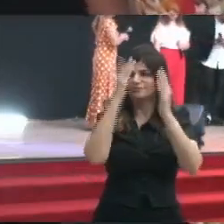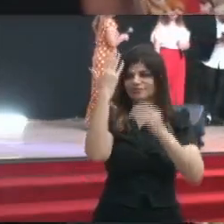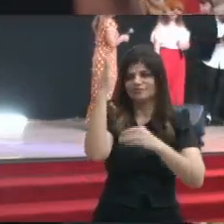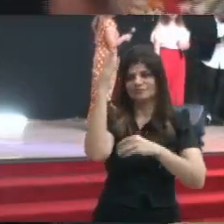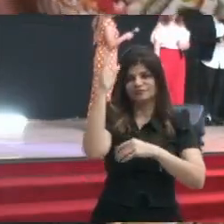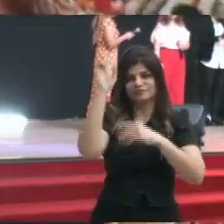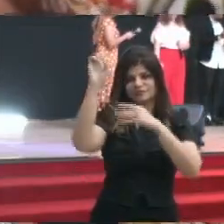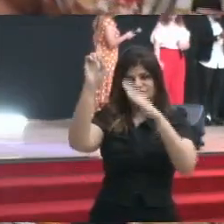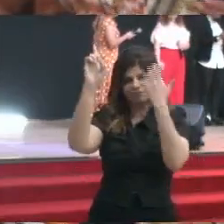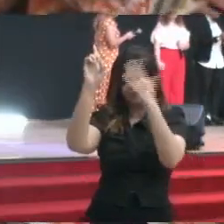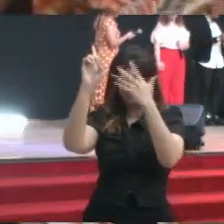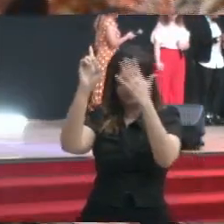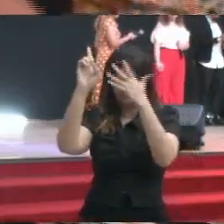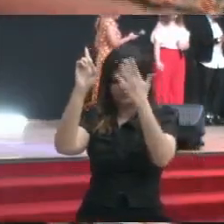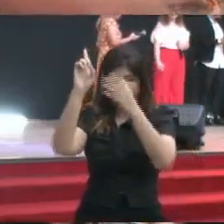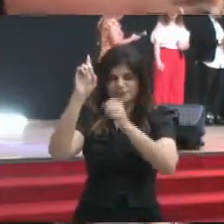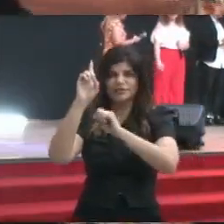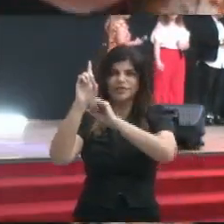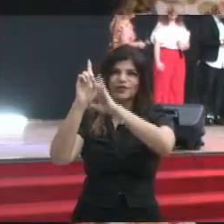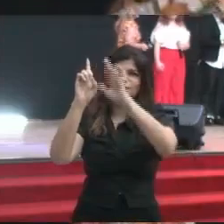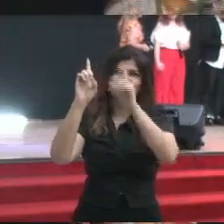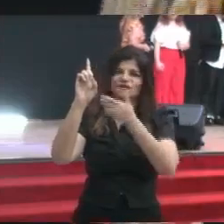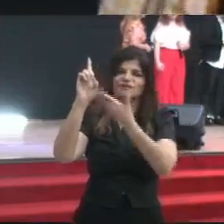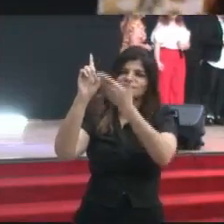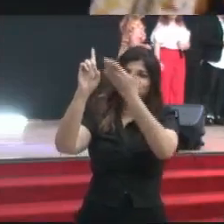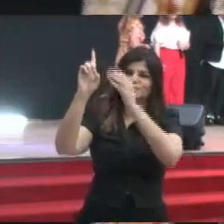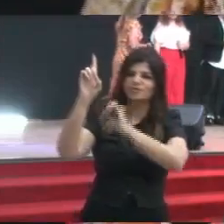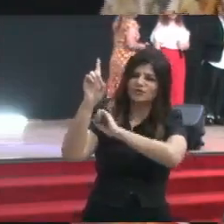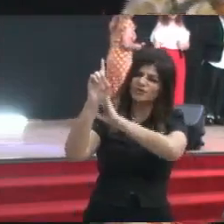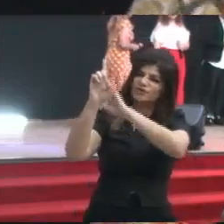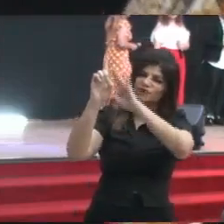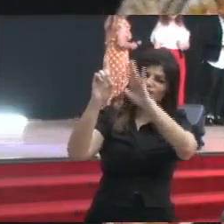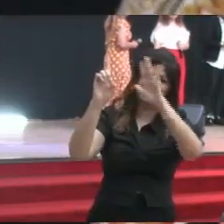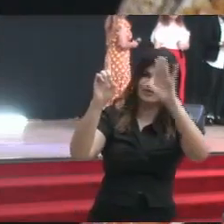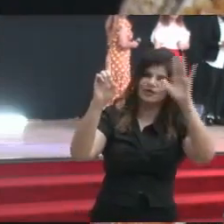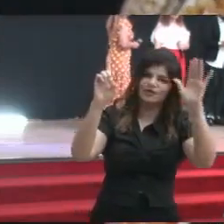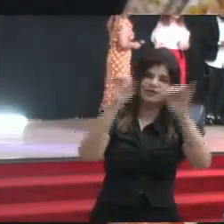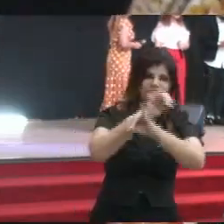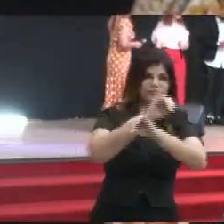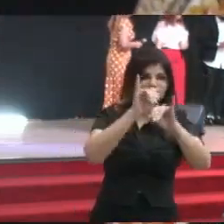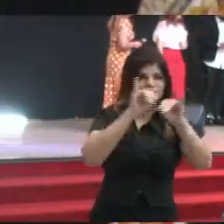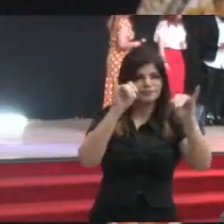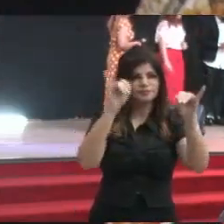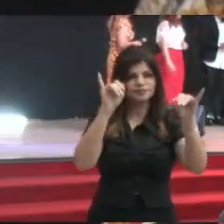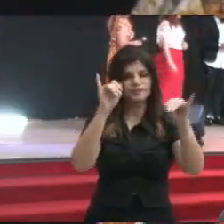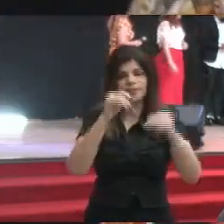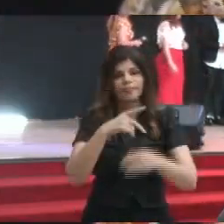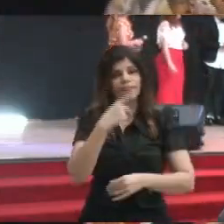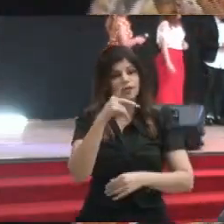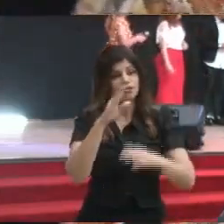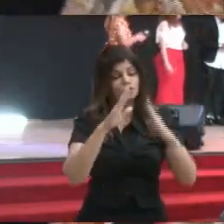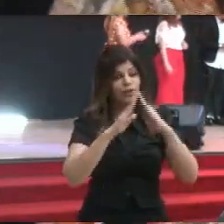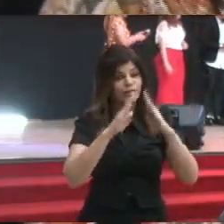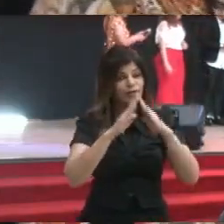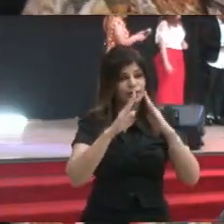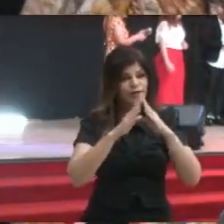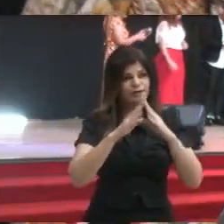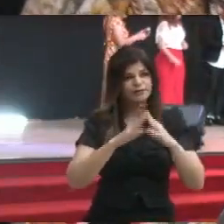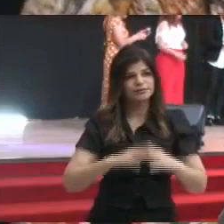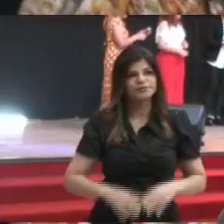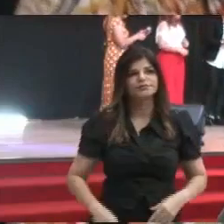Senhor. Glória a Deus, glória a Deus. Profetize isso. Sua casa, sua